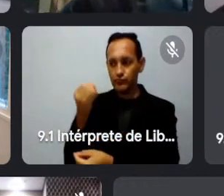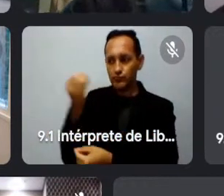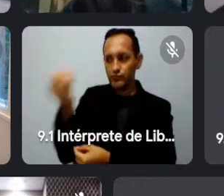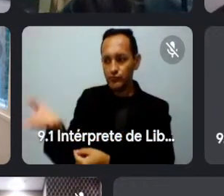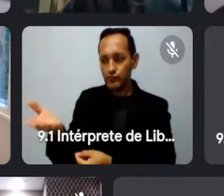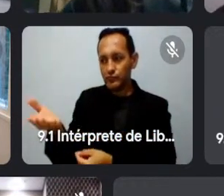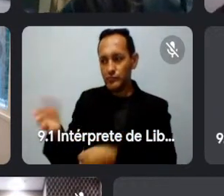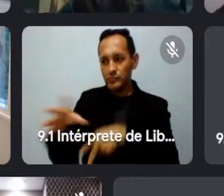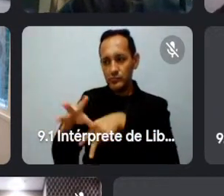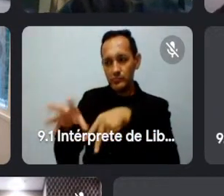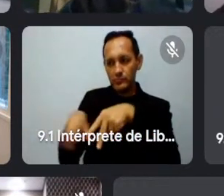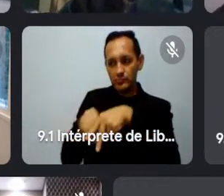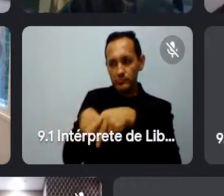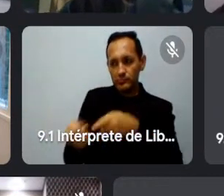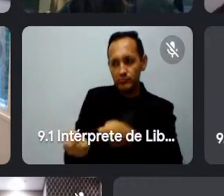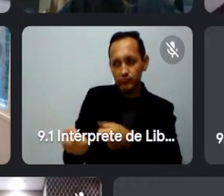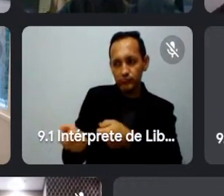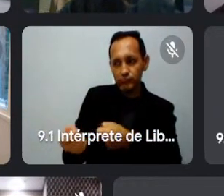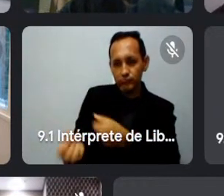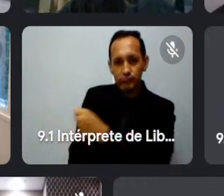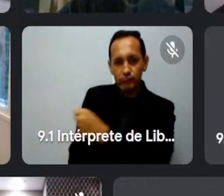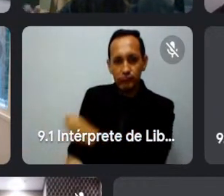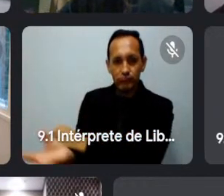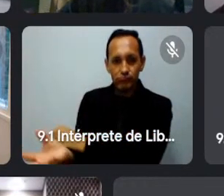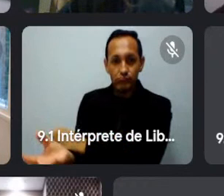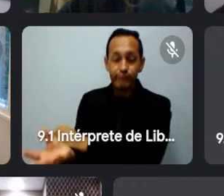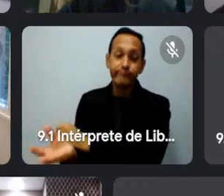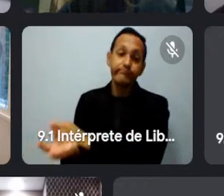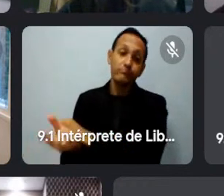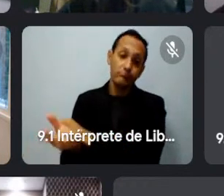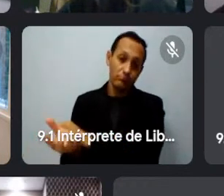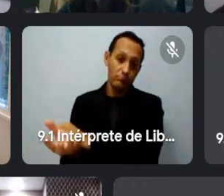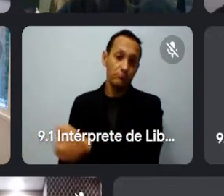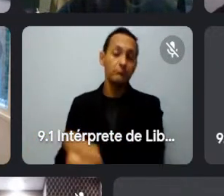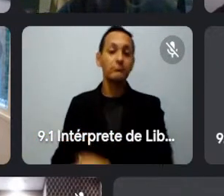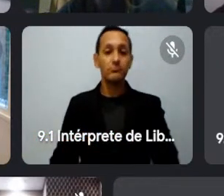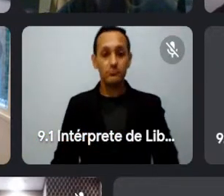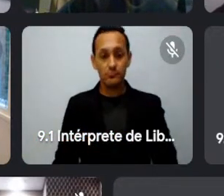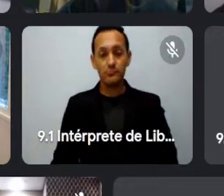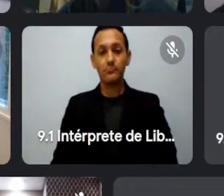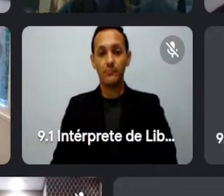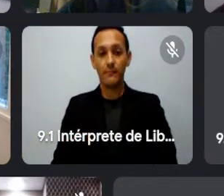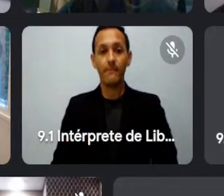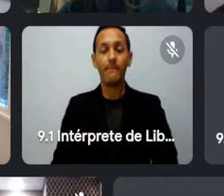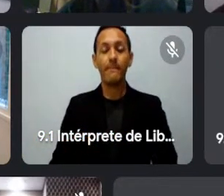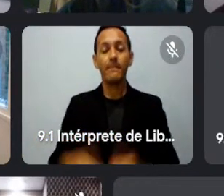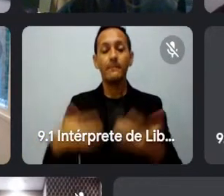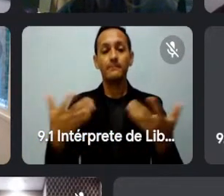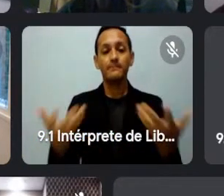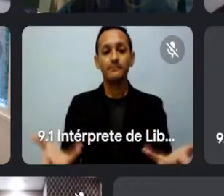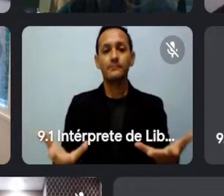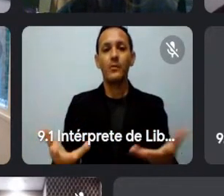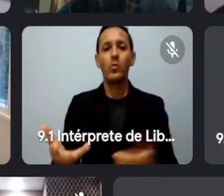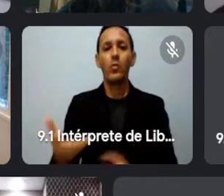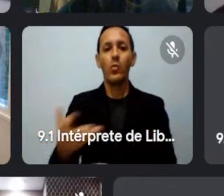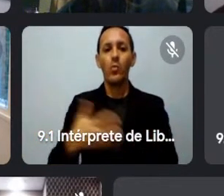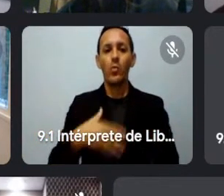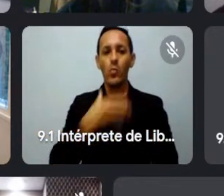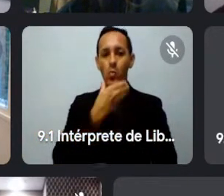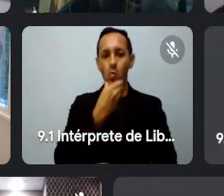o senhor Valério o candidato a vice na senhor Jurandir teria feito a oferta